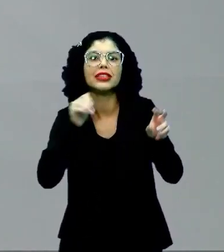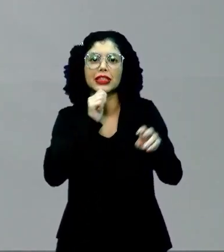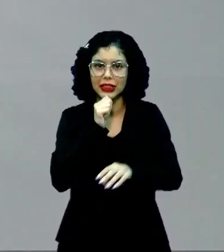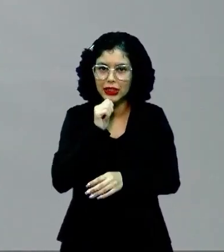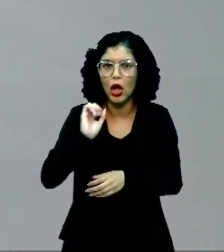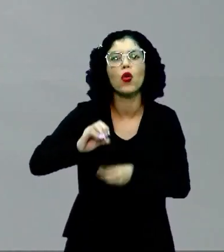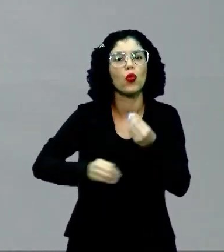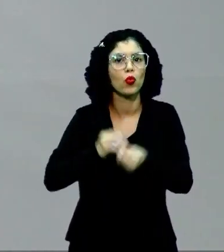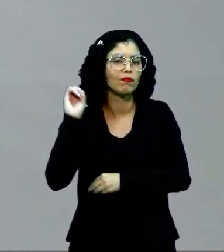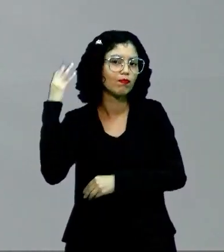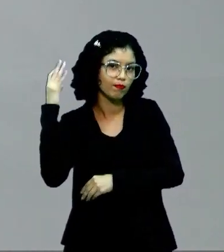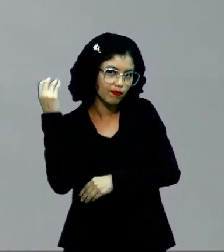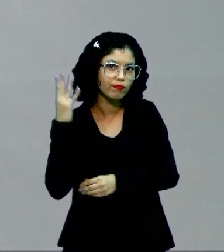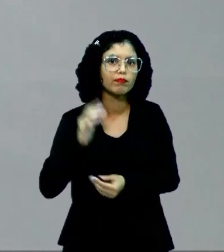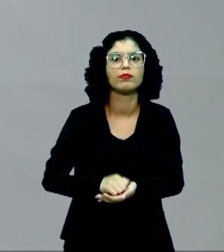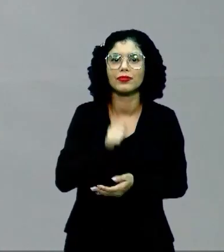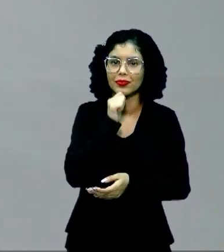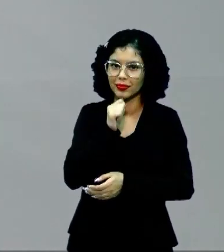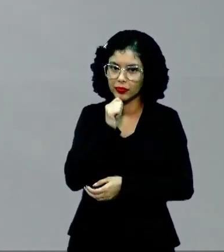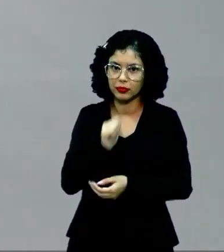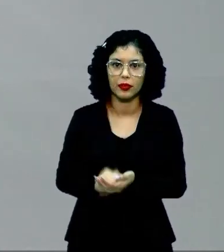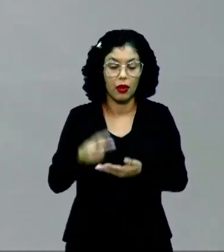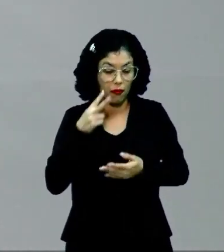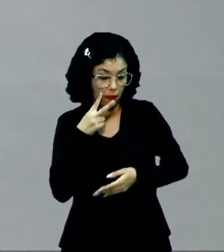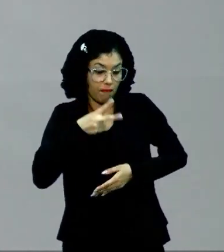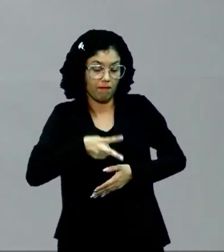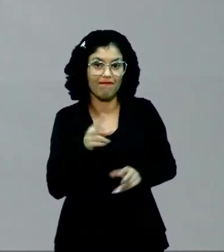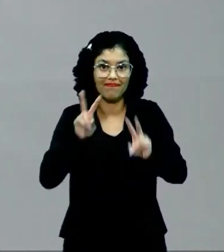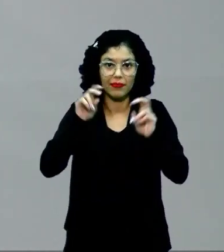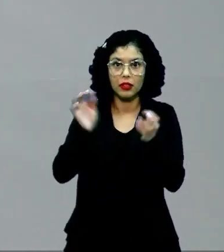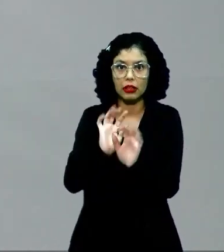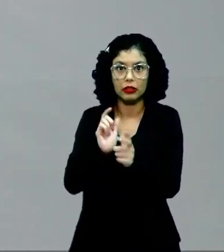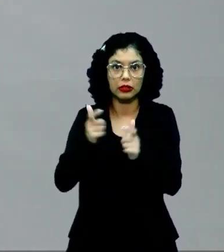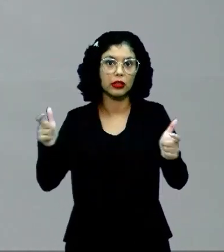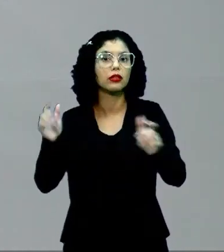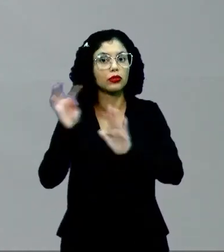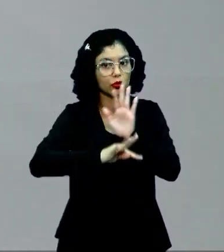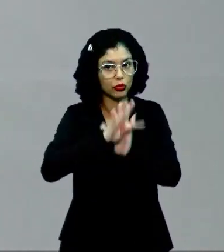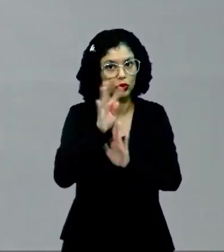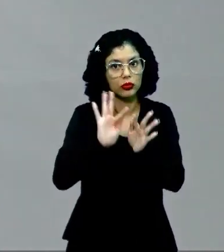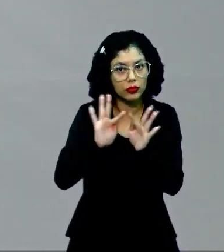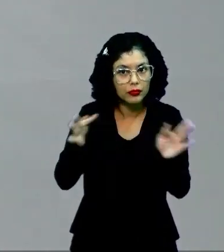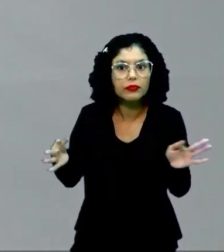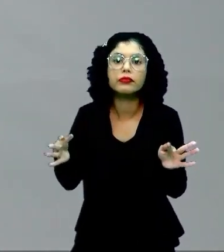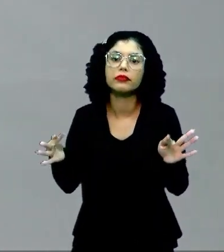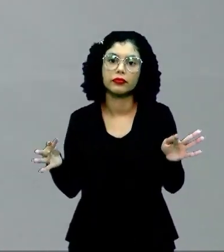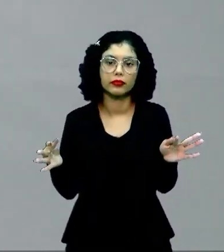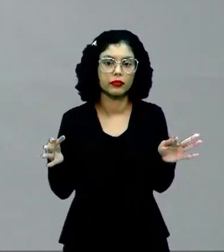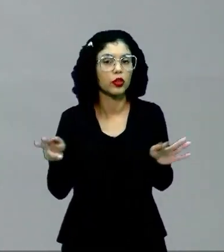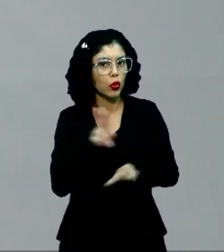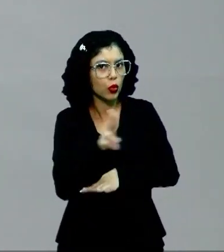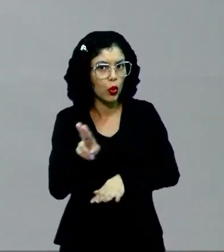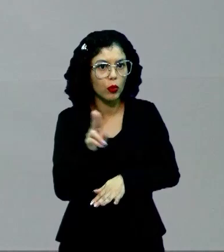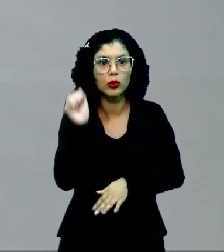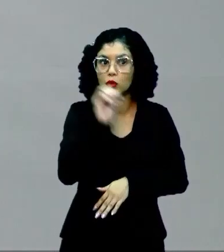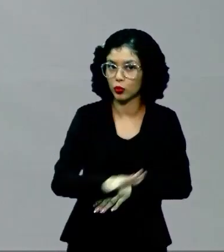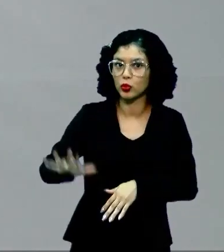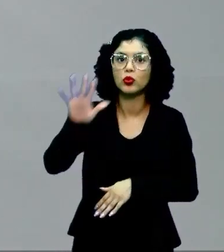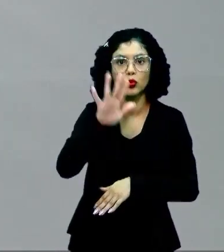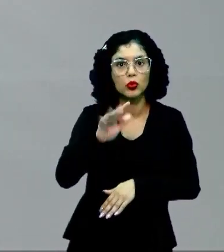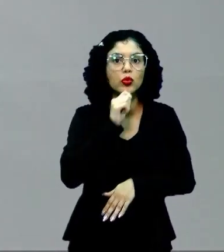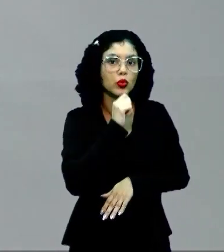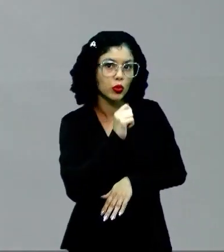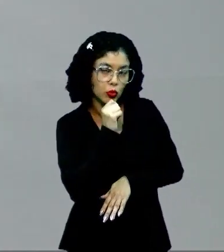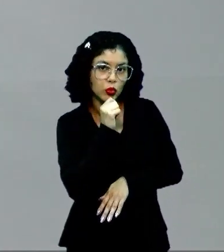como acontece com muitos. Chegam lá, se depara com um texto complexo, uma frase nominal universal,